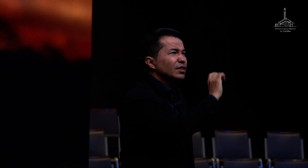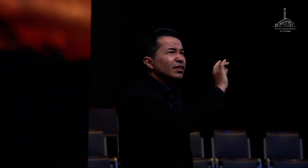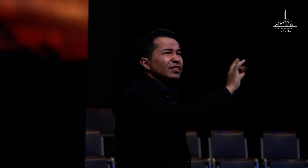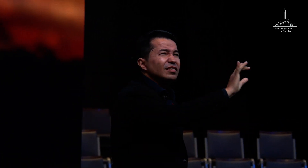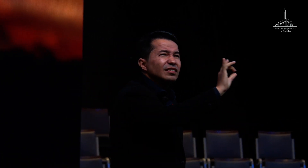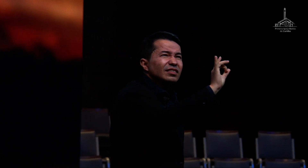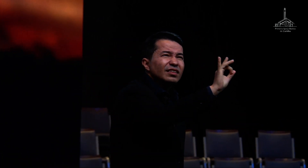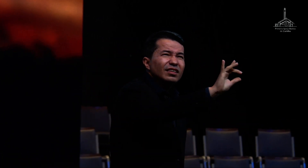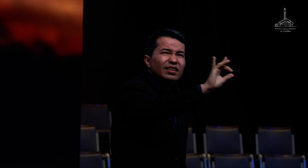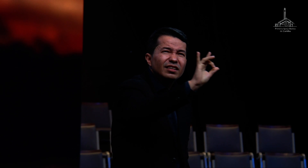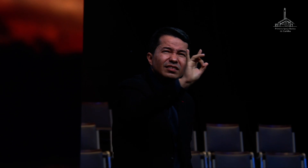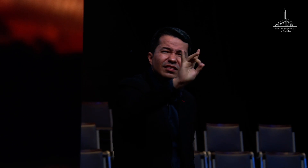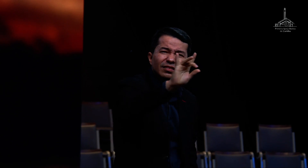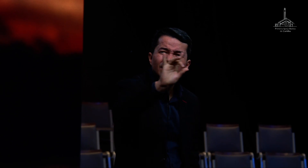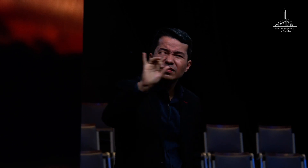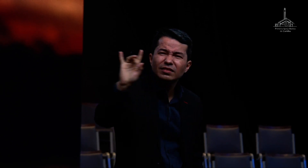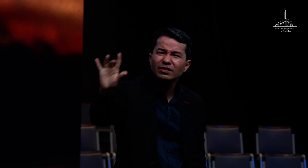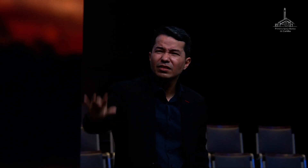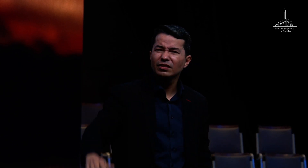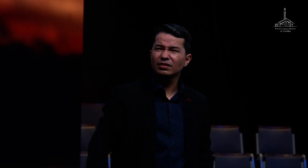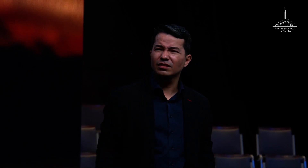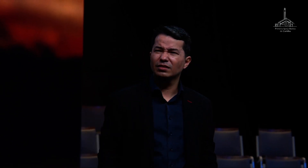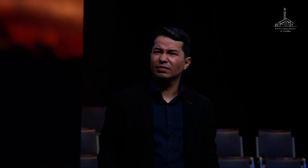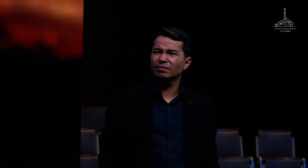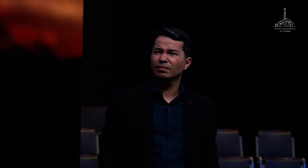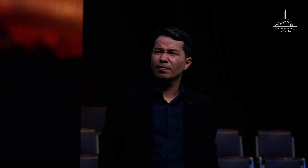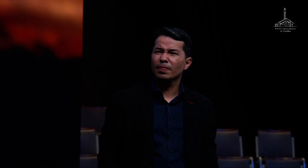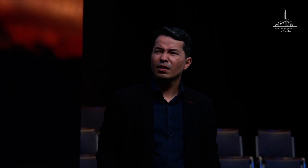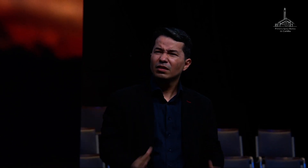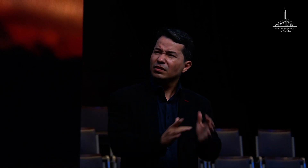amor por cada um de nós.